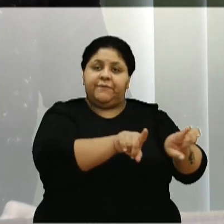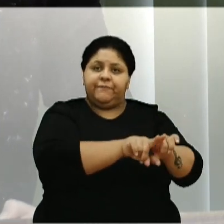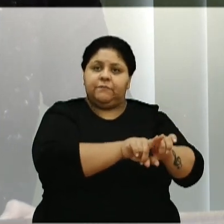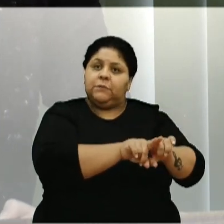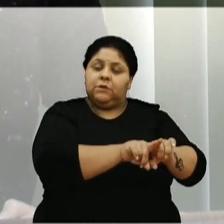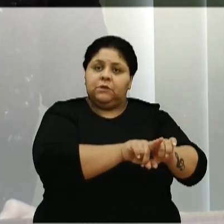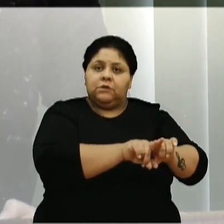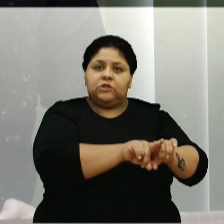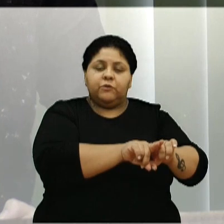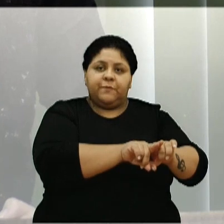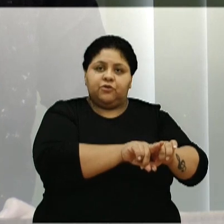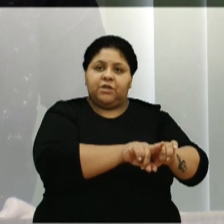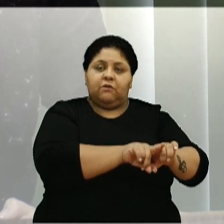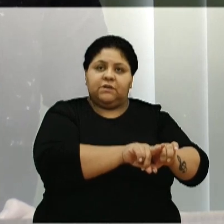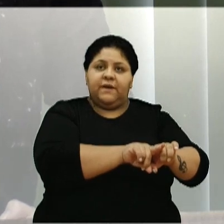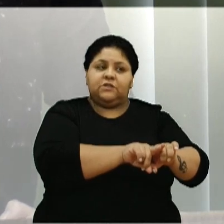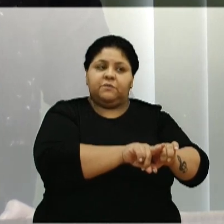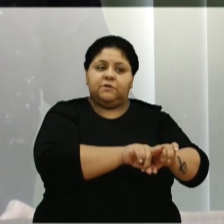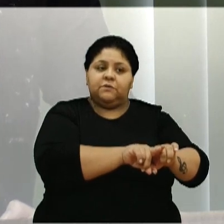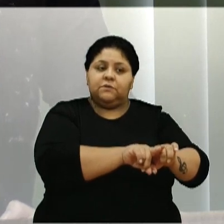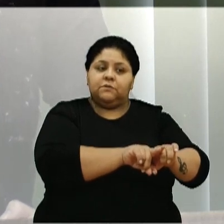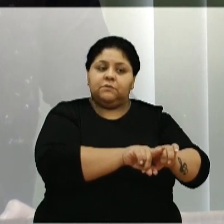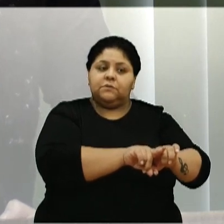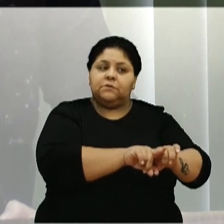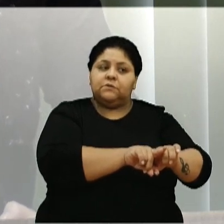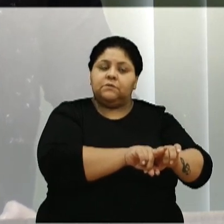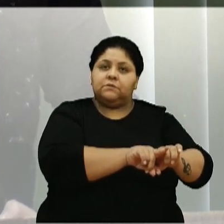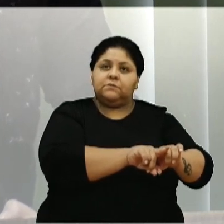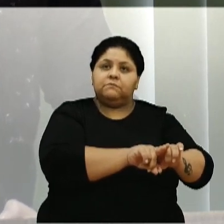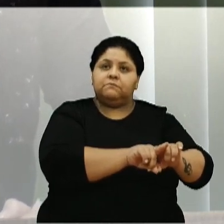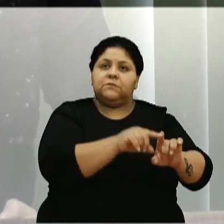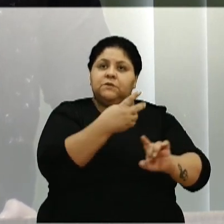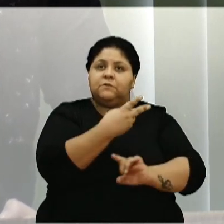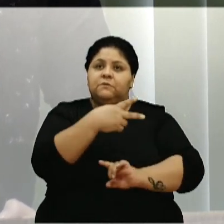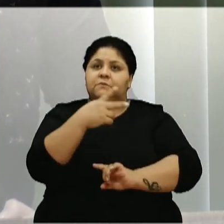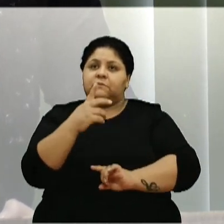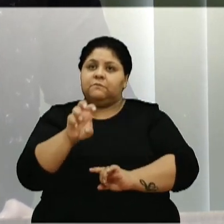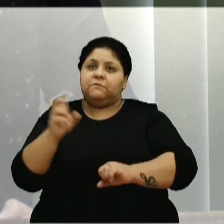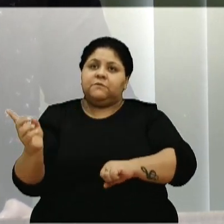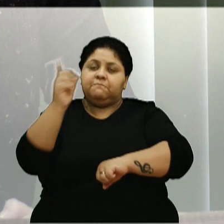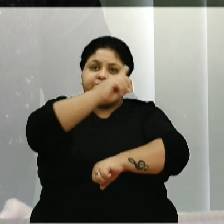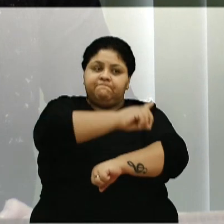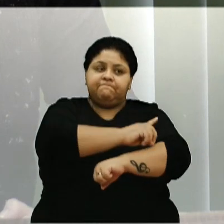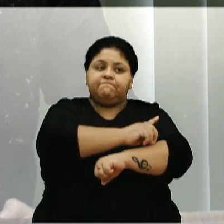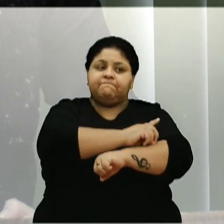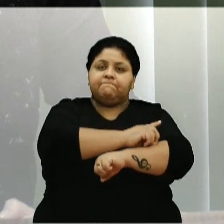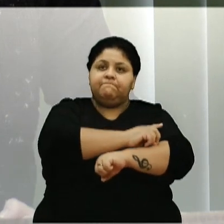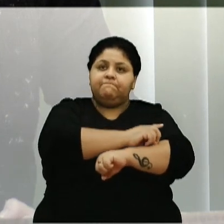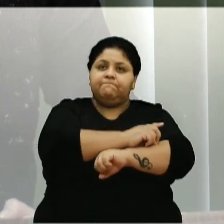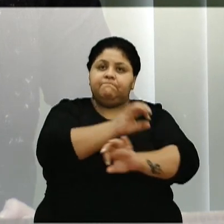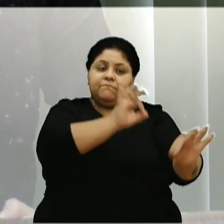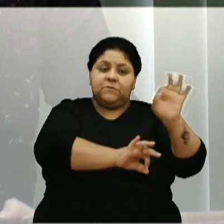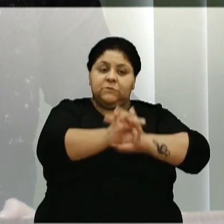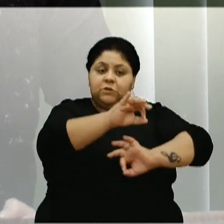aeroporto, 1.800.000, já autorizei o secretário Alfonso ontem mesmo fazer o pedido, em 25 dias deve estar instalados. Ampliação